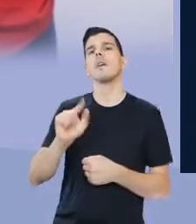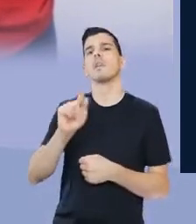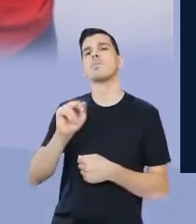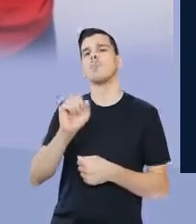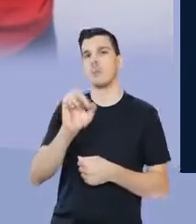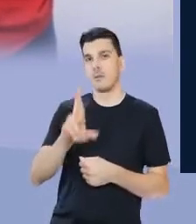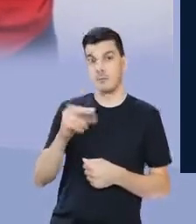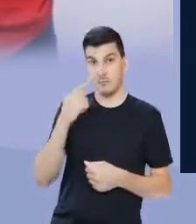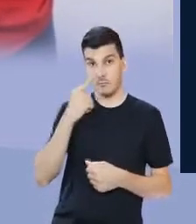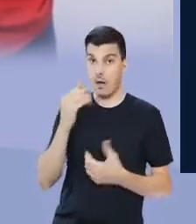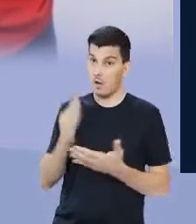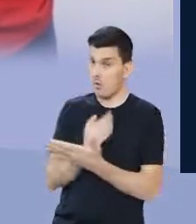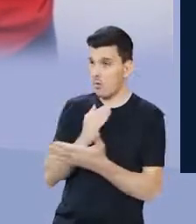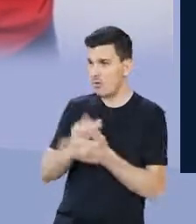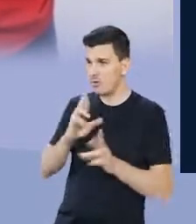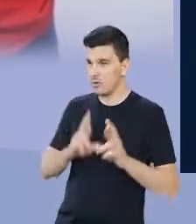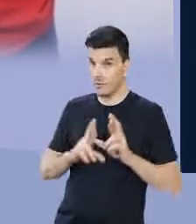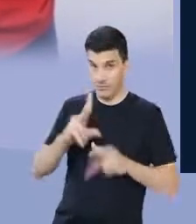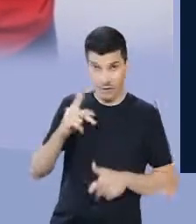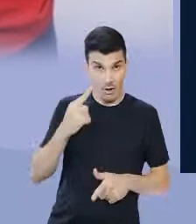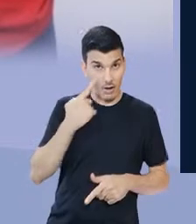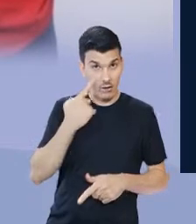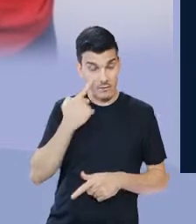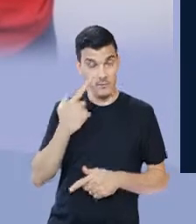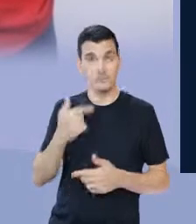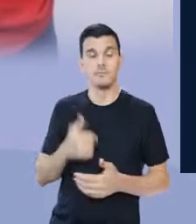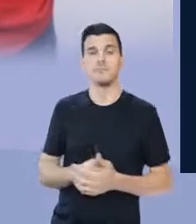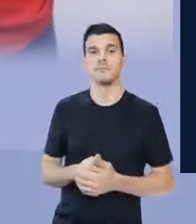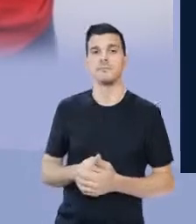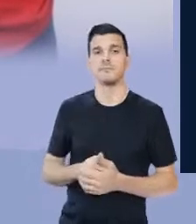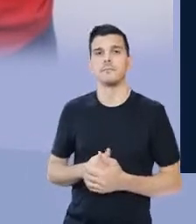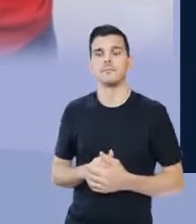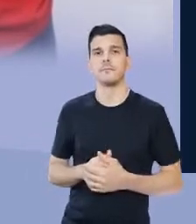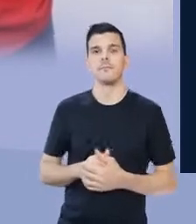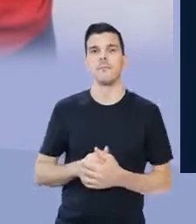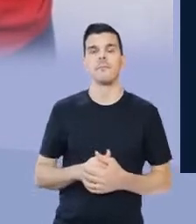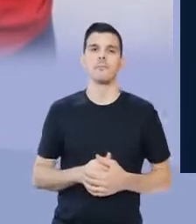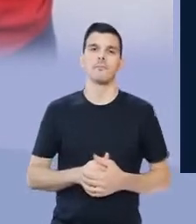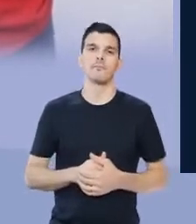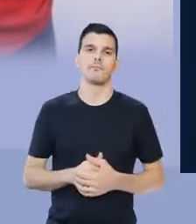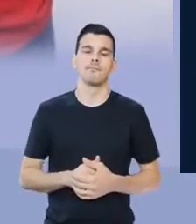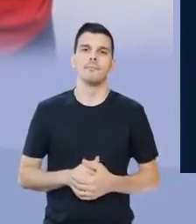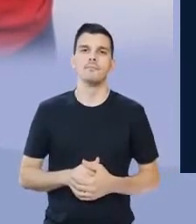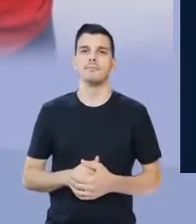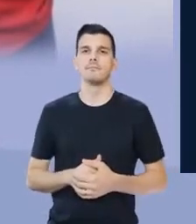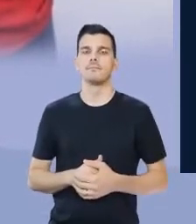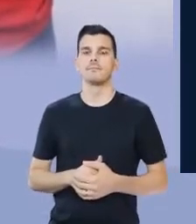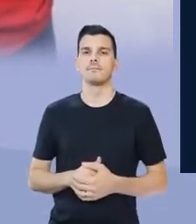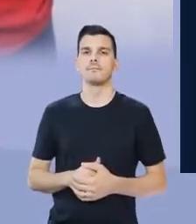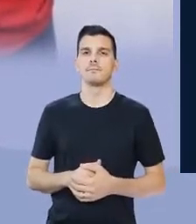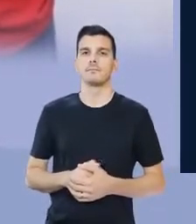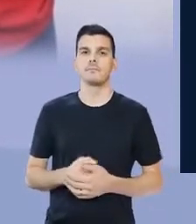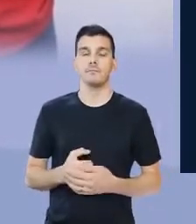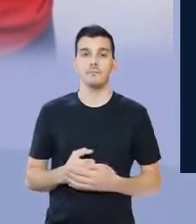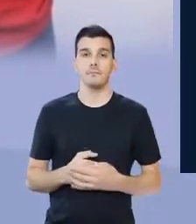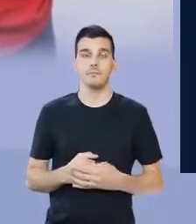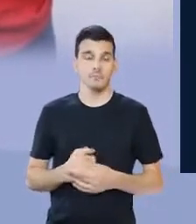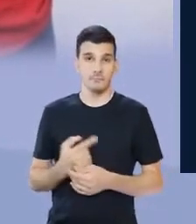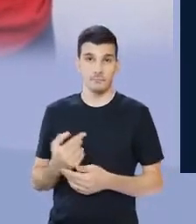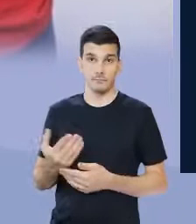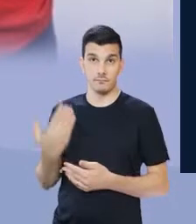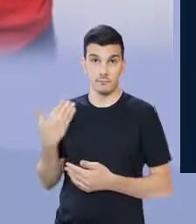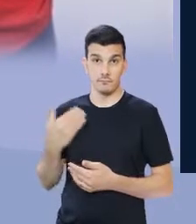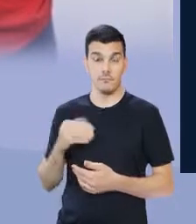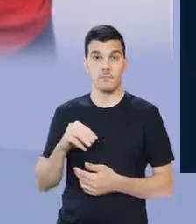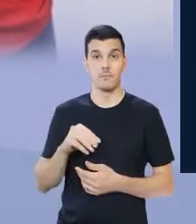Tem uns que ficam muito diferentes até da forma no infinitivo. She went to the movies last week. Went é o passado